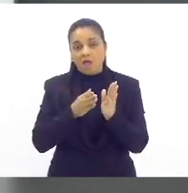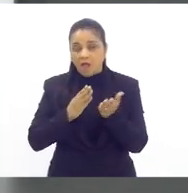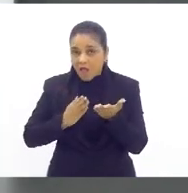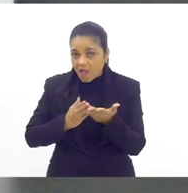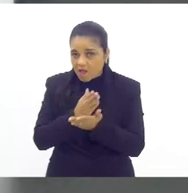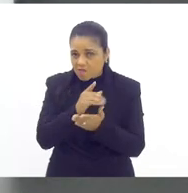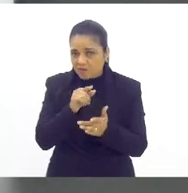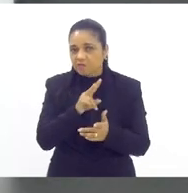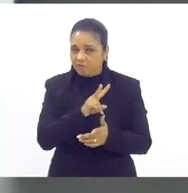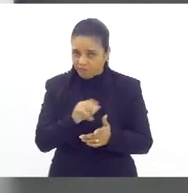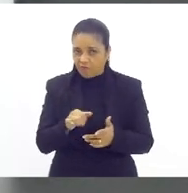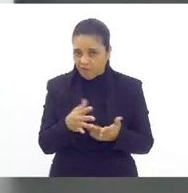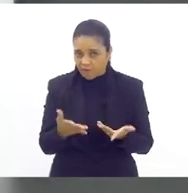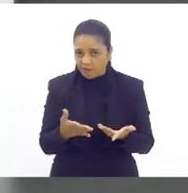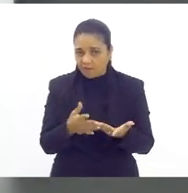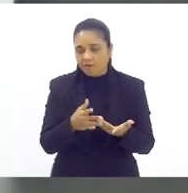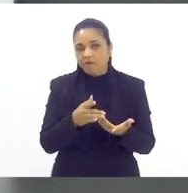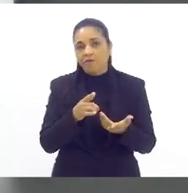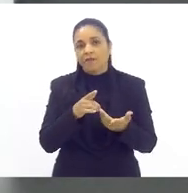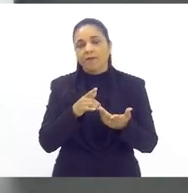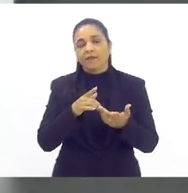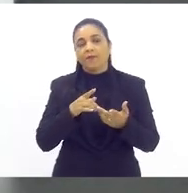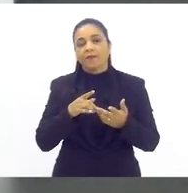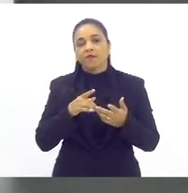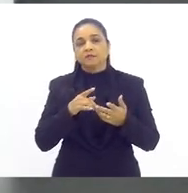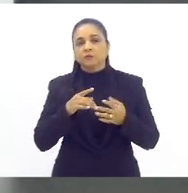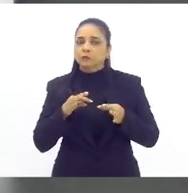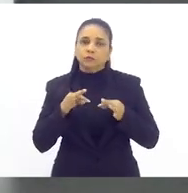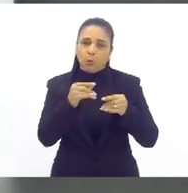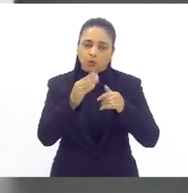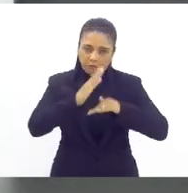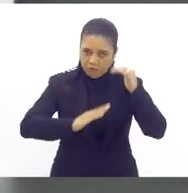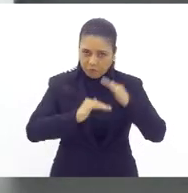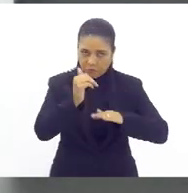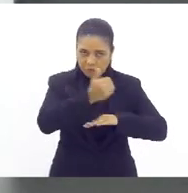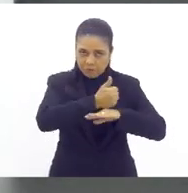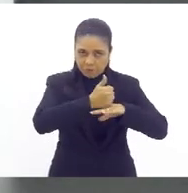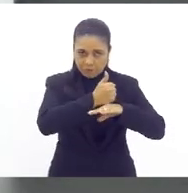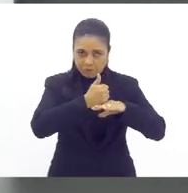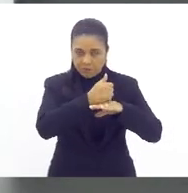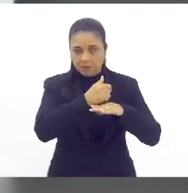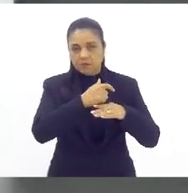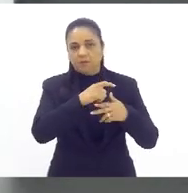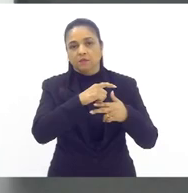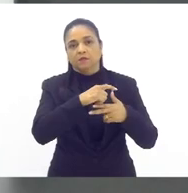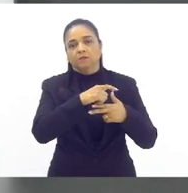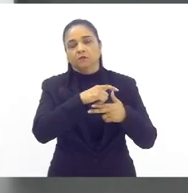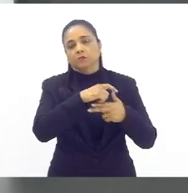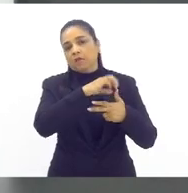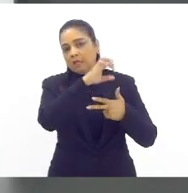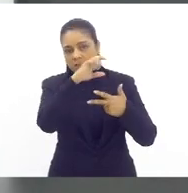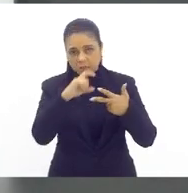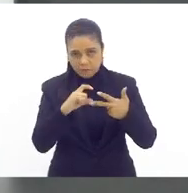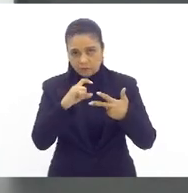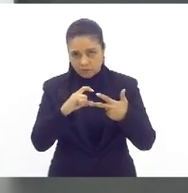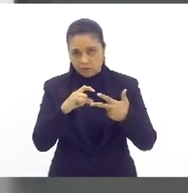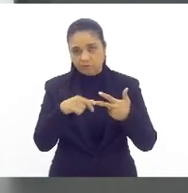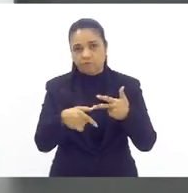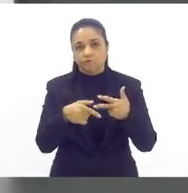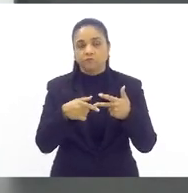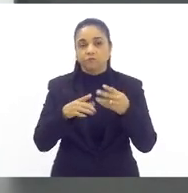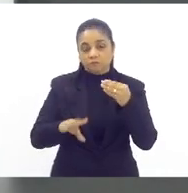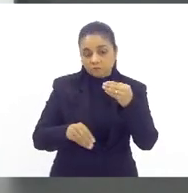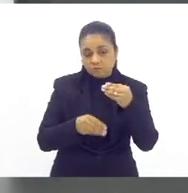daí a gente entende que é para todas as carreiras do executivo Foi aprovado a